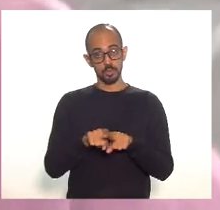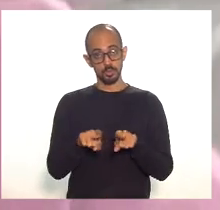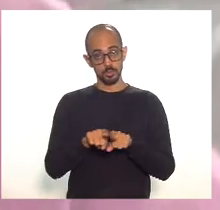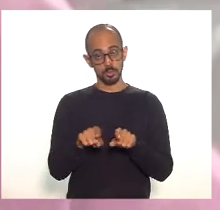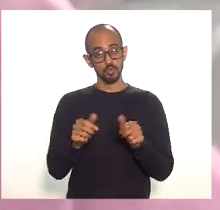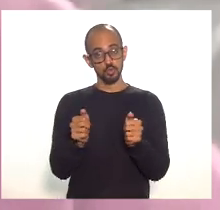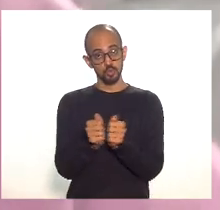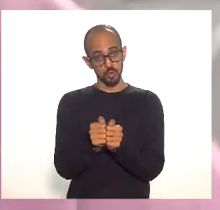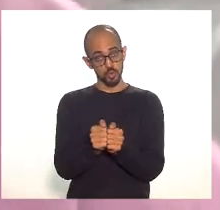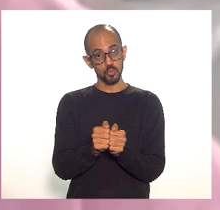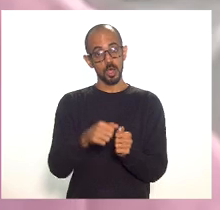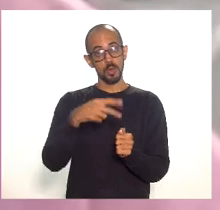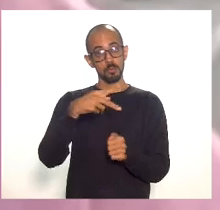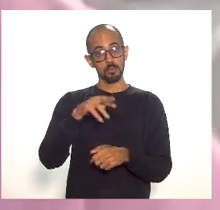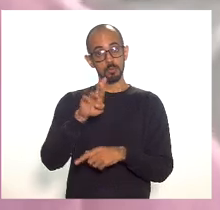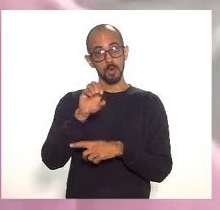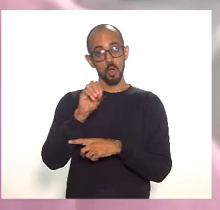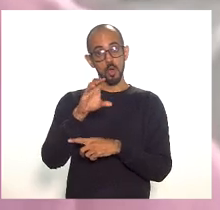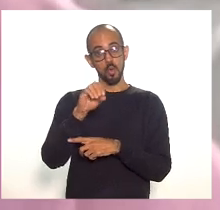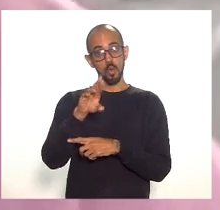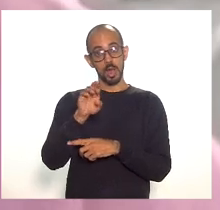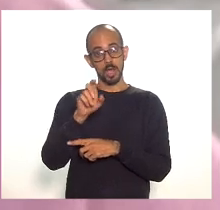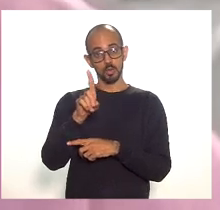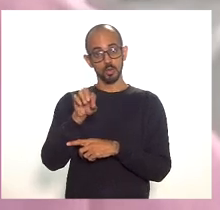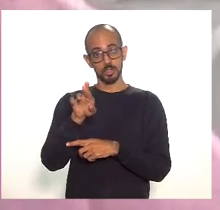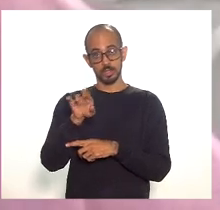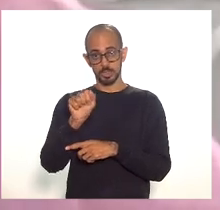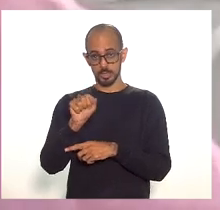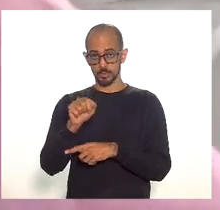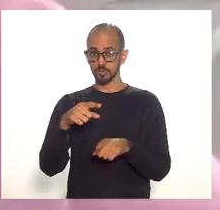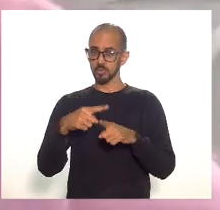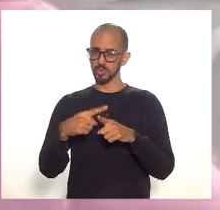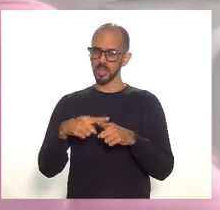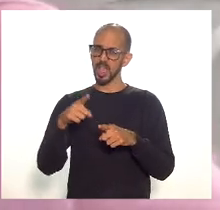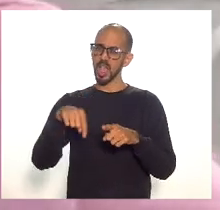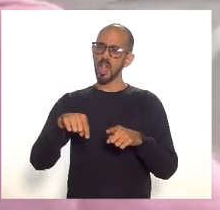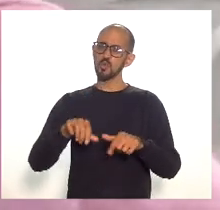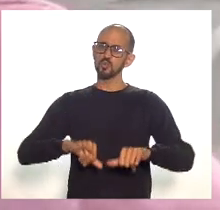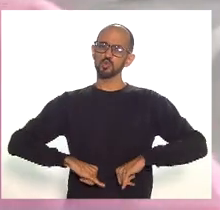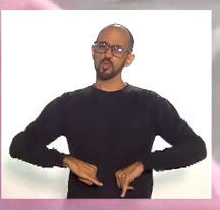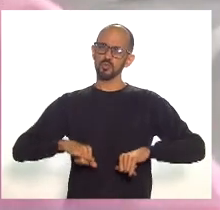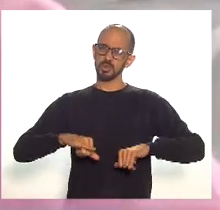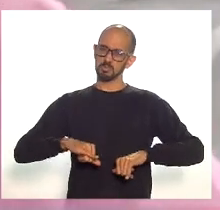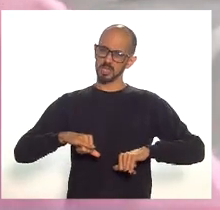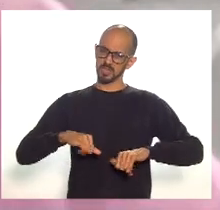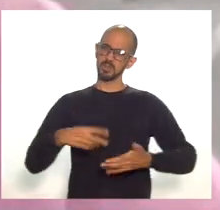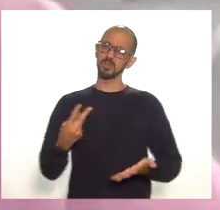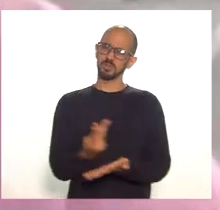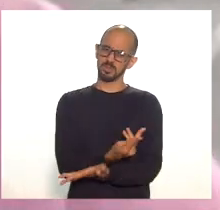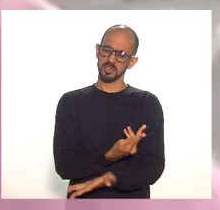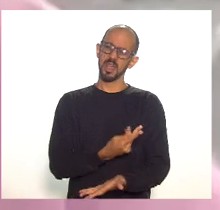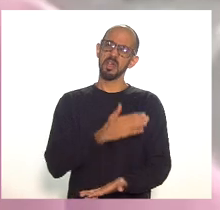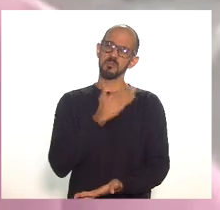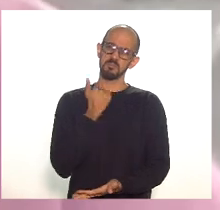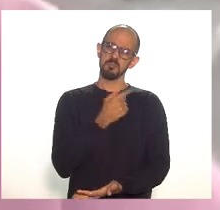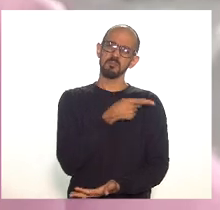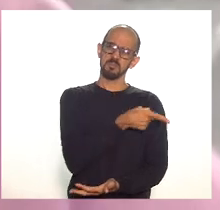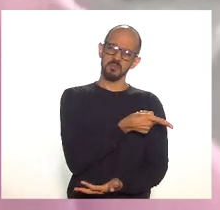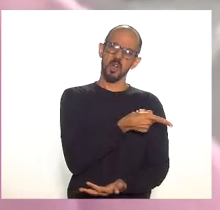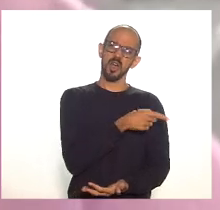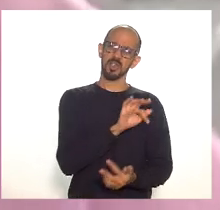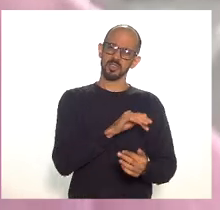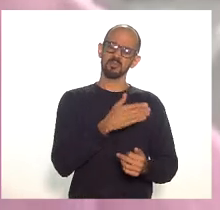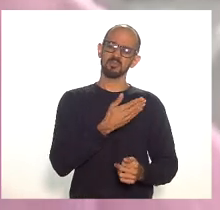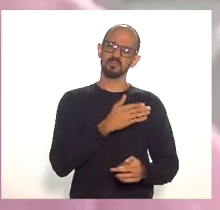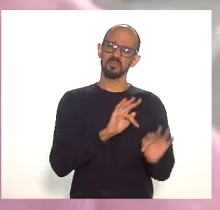Procuradoria. Já é doloroso a perda de um ente querido por Covid-19, Esse